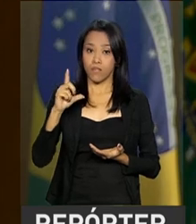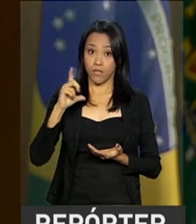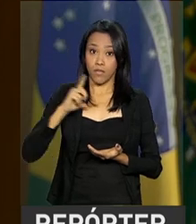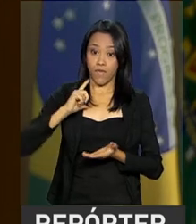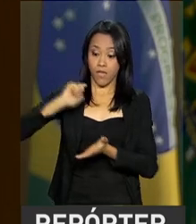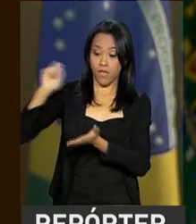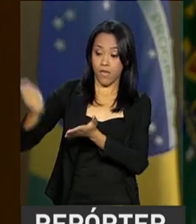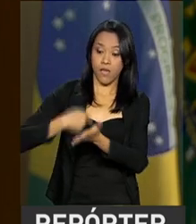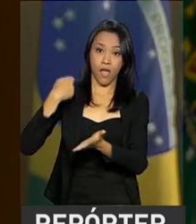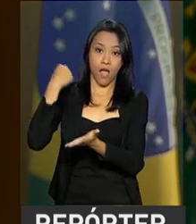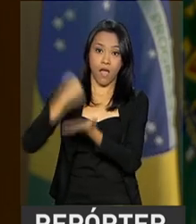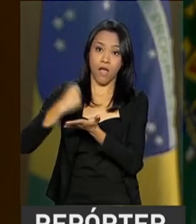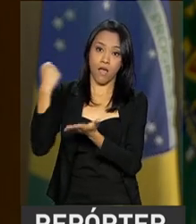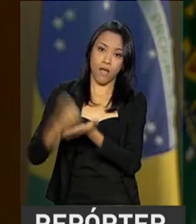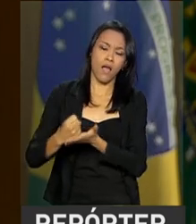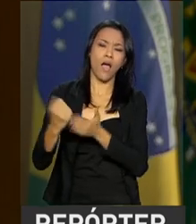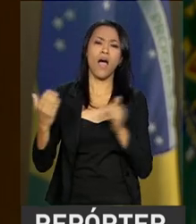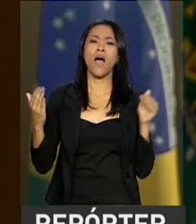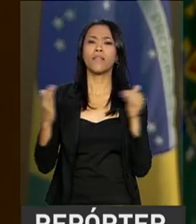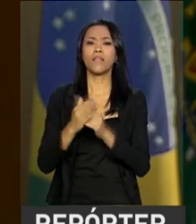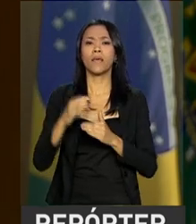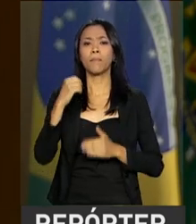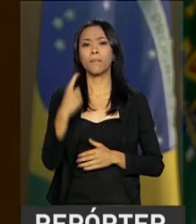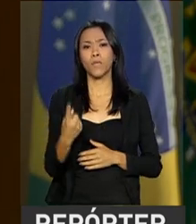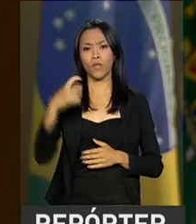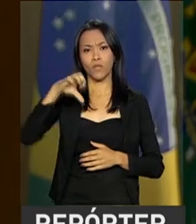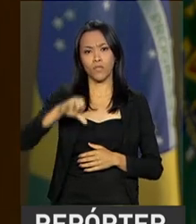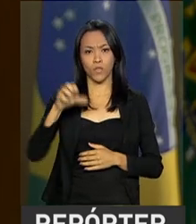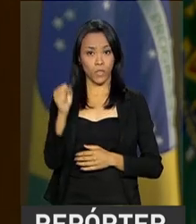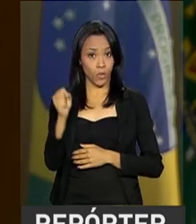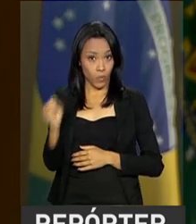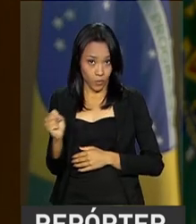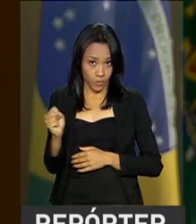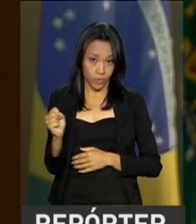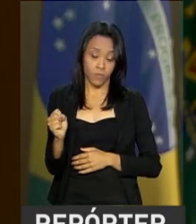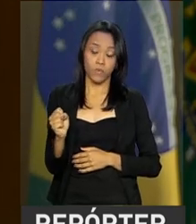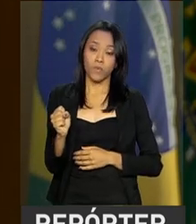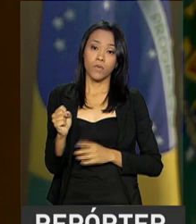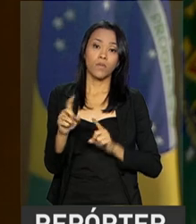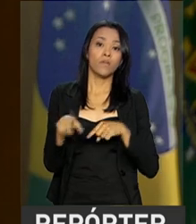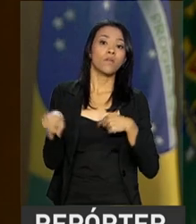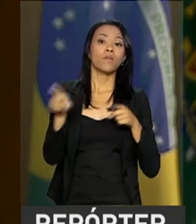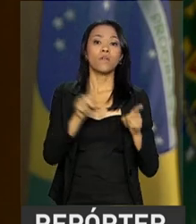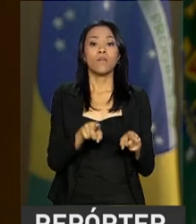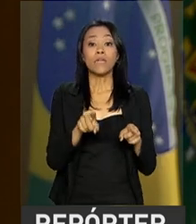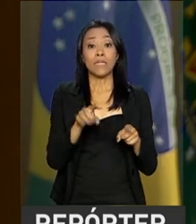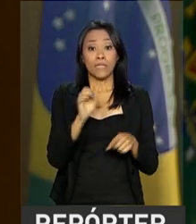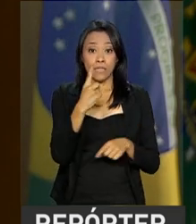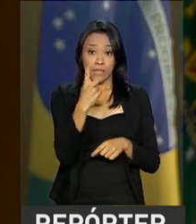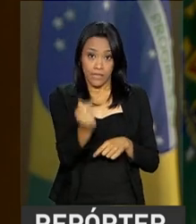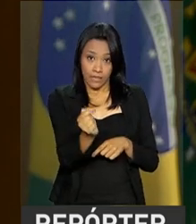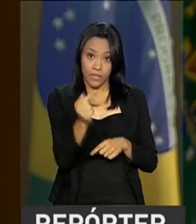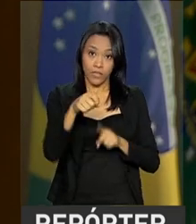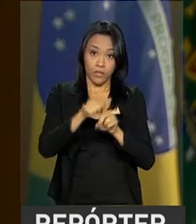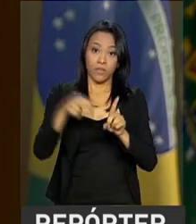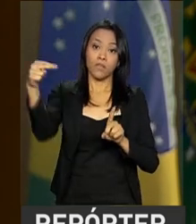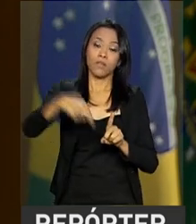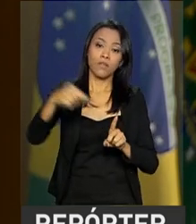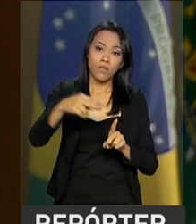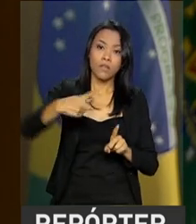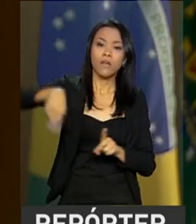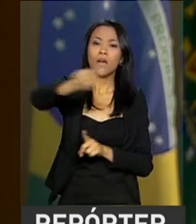assinada até 1988 a partir do dia 17 de novembro os aposentados